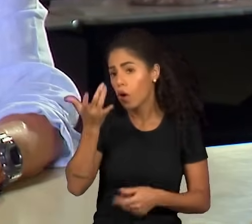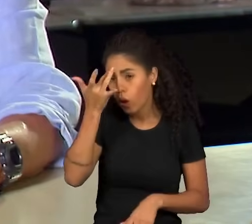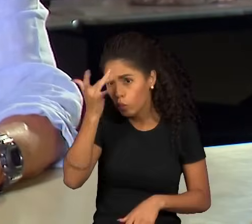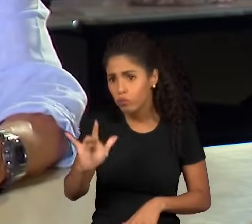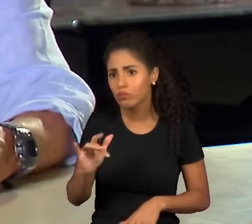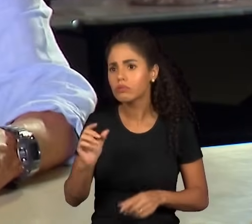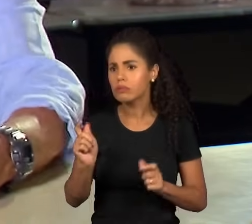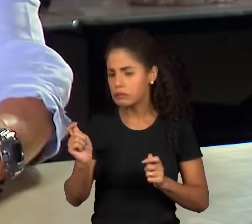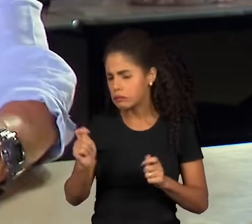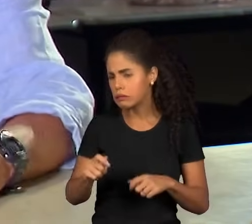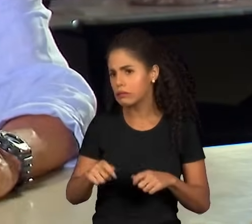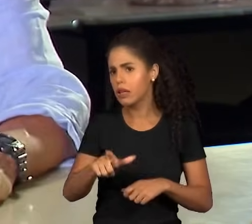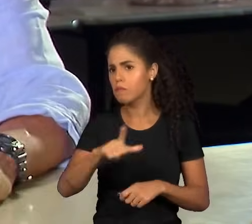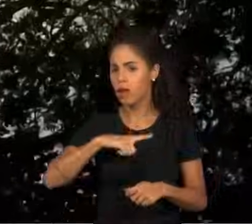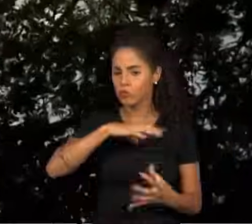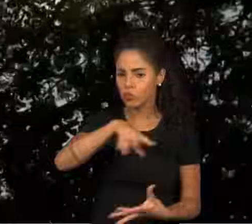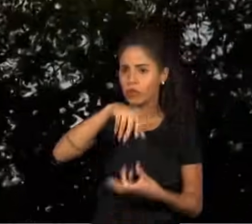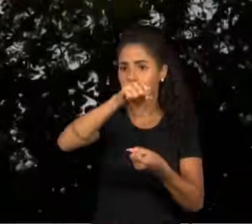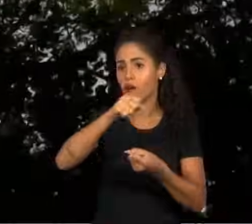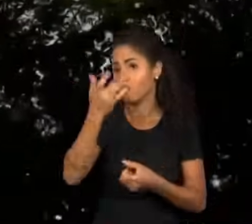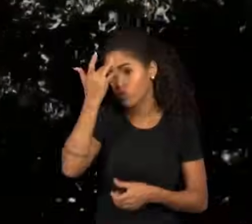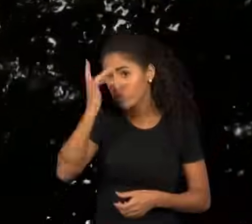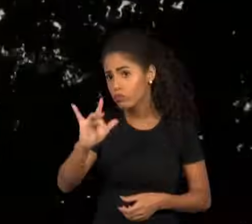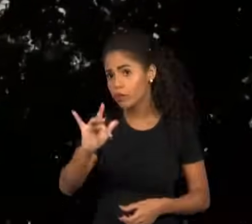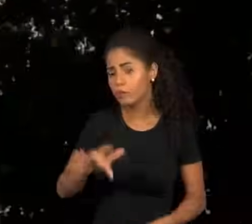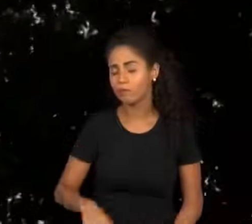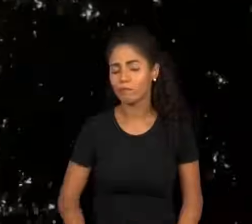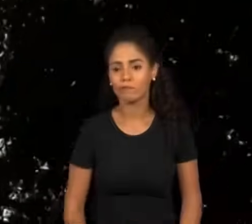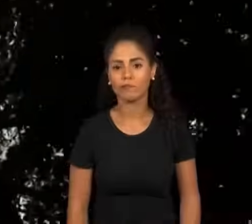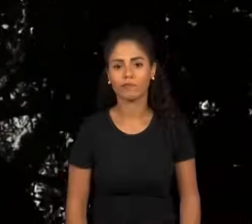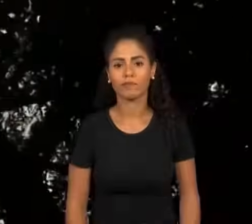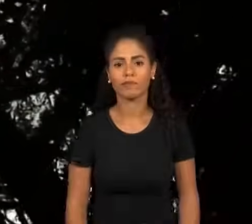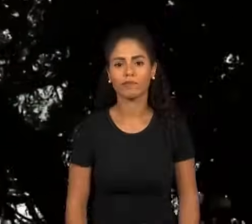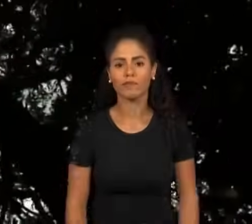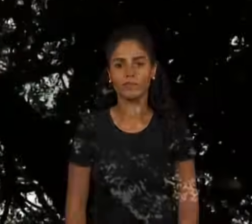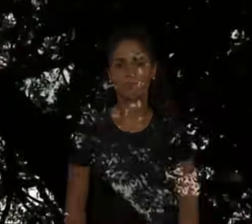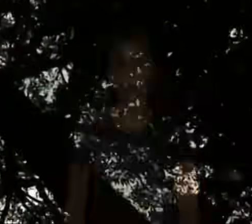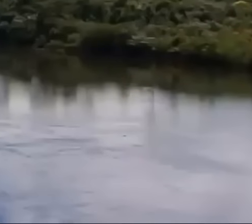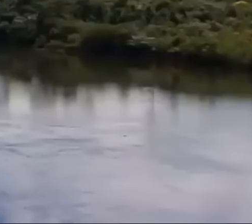estratégia econômica vai sustentar nos próximos 30 anos.